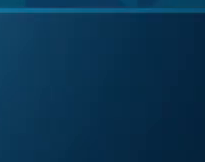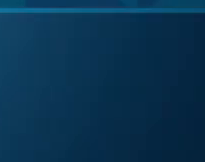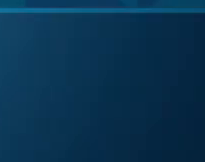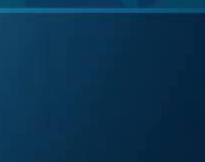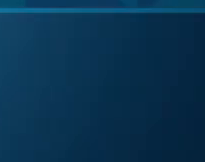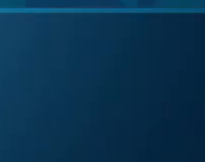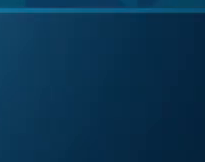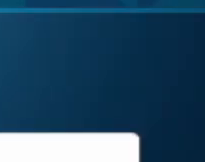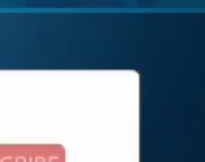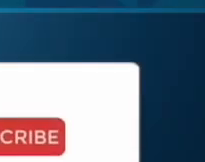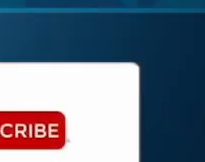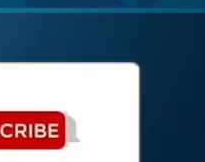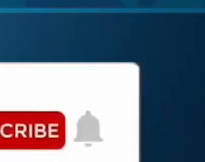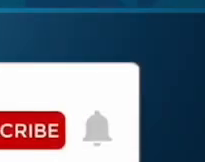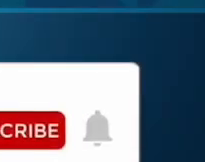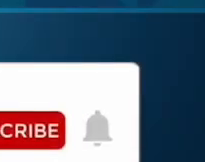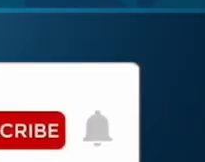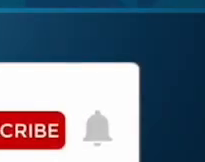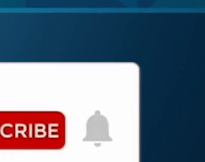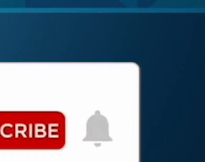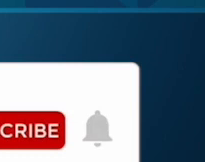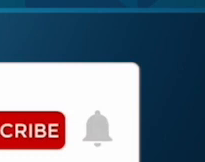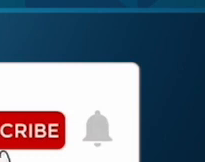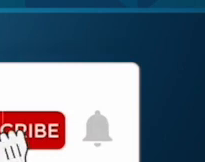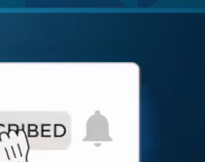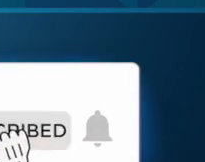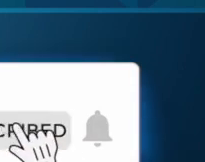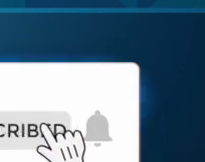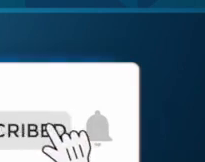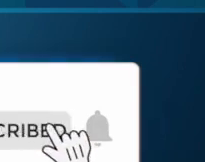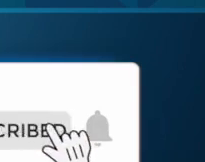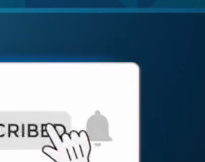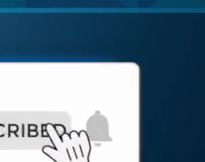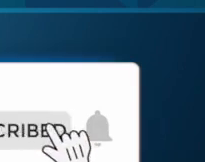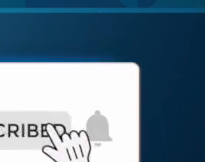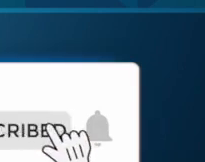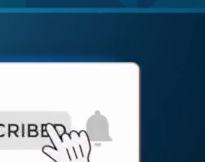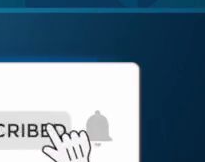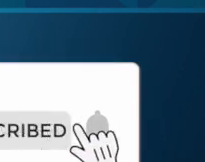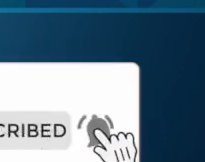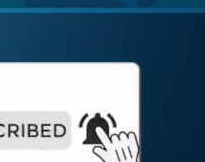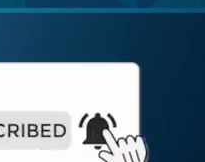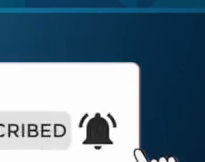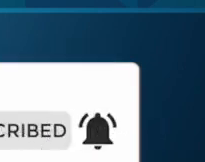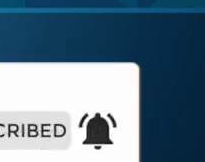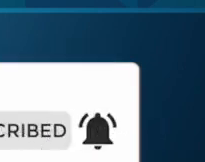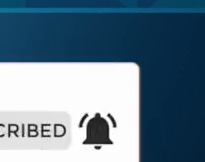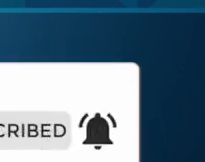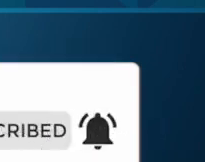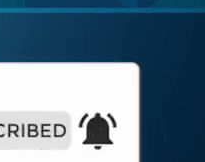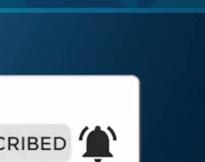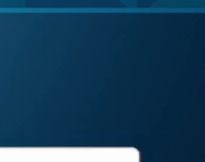Atuhetan informação factuais no atuais, queta haluha, inscreva e ha canal RTTL, hanehan